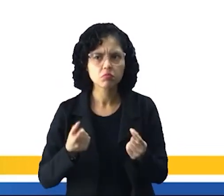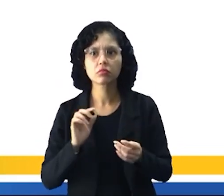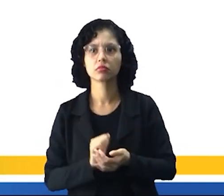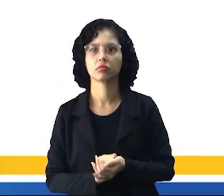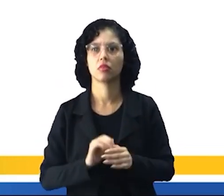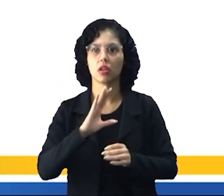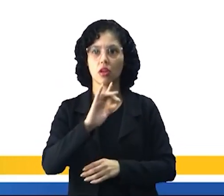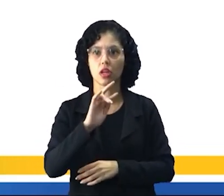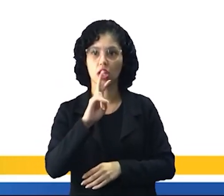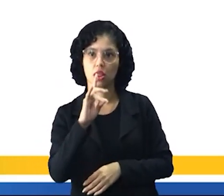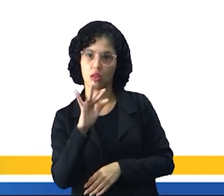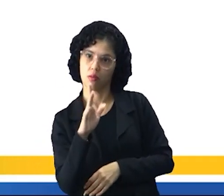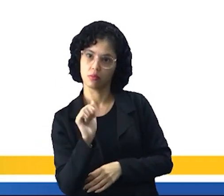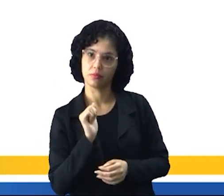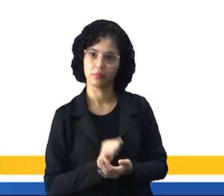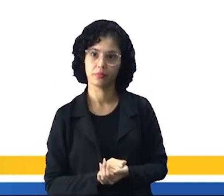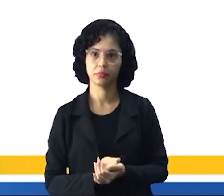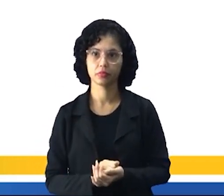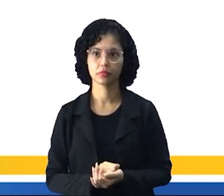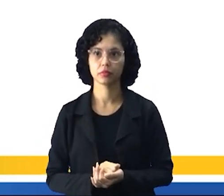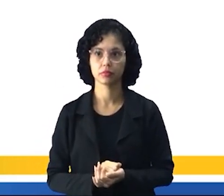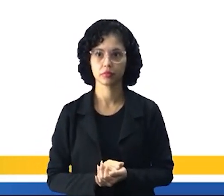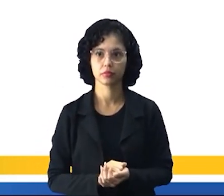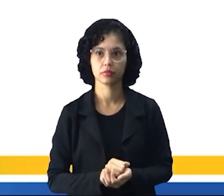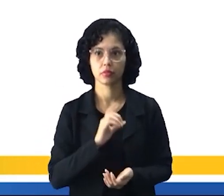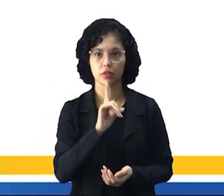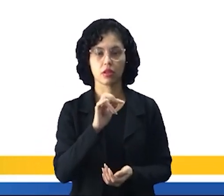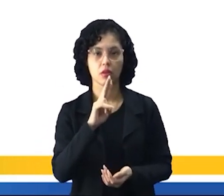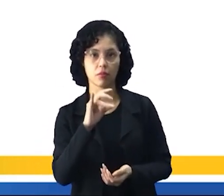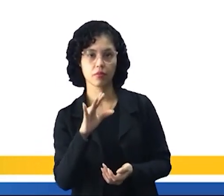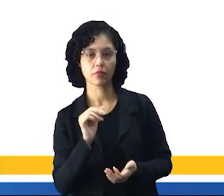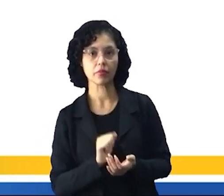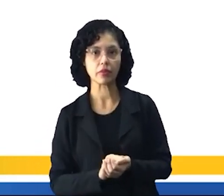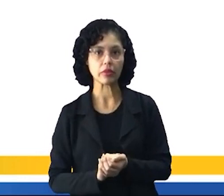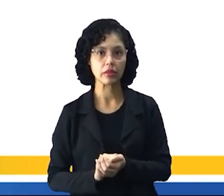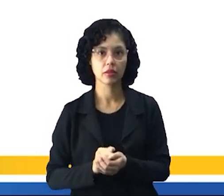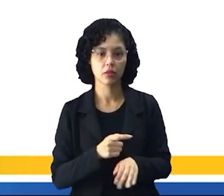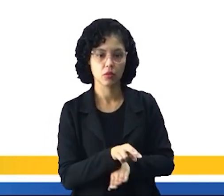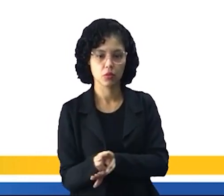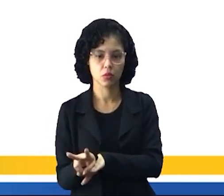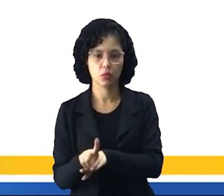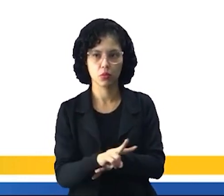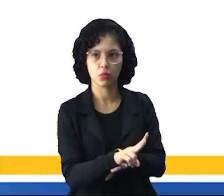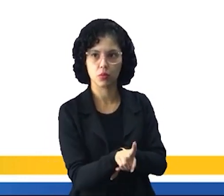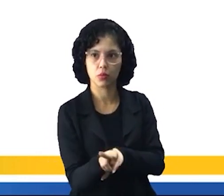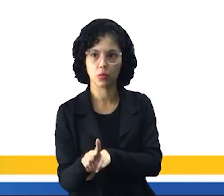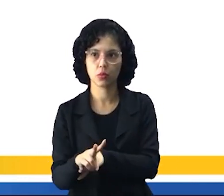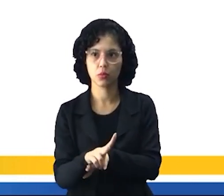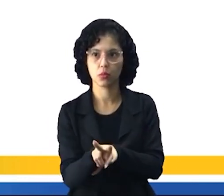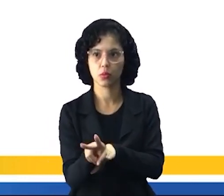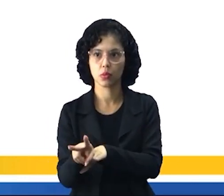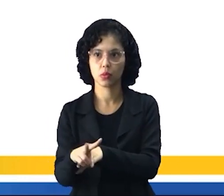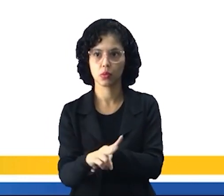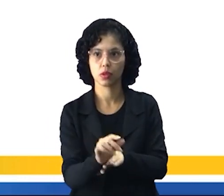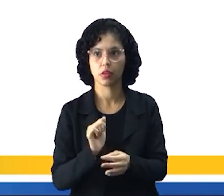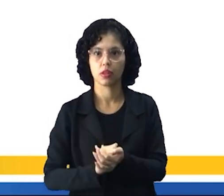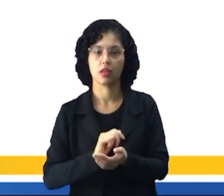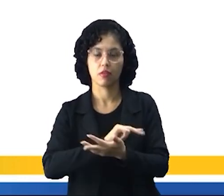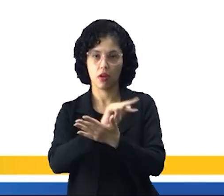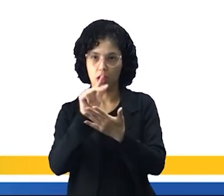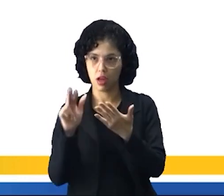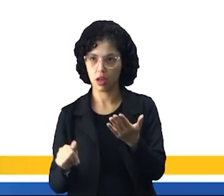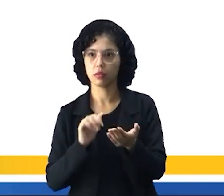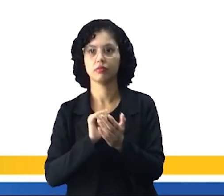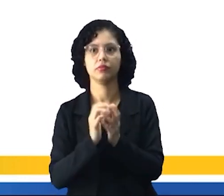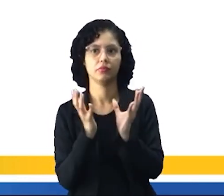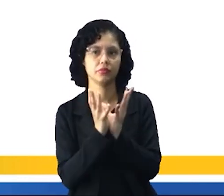Os quilópodas, que são os quilópodas, e as diplotas, que são as centopeias e as lacraias. Então, esse é um grupo muito diverso,